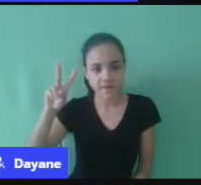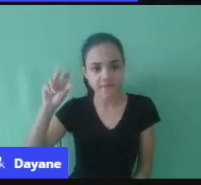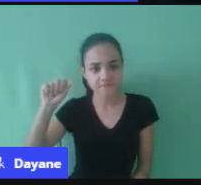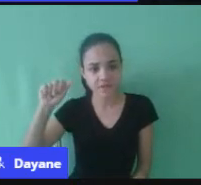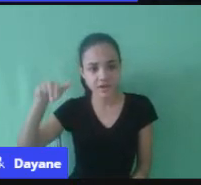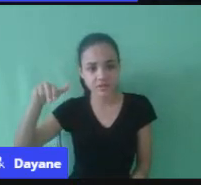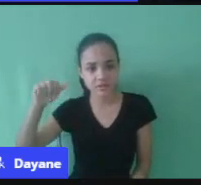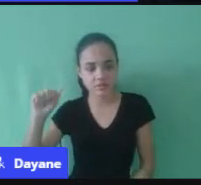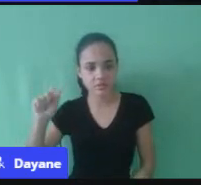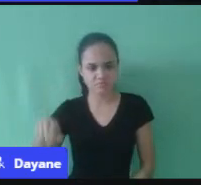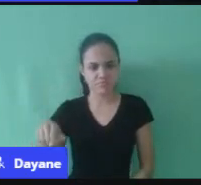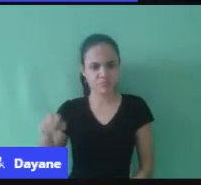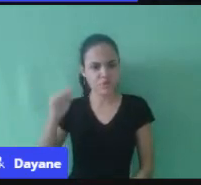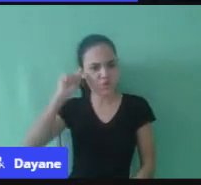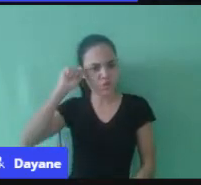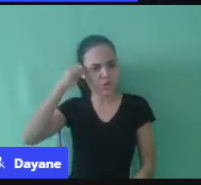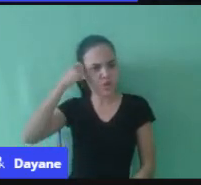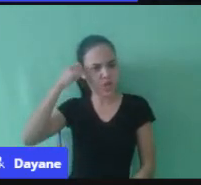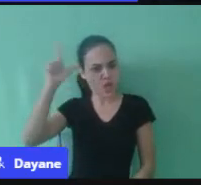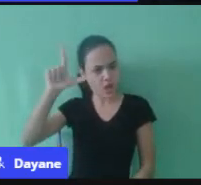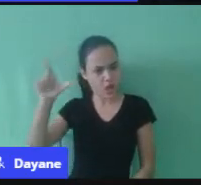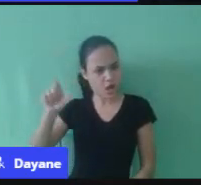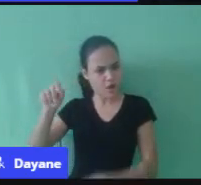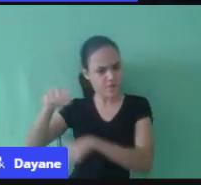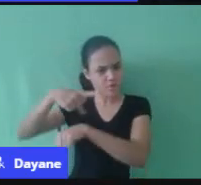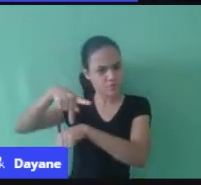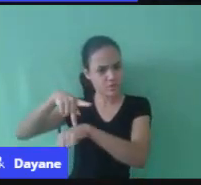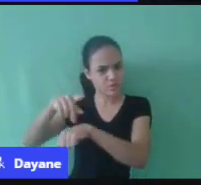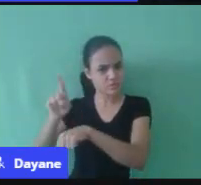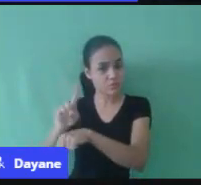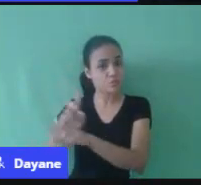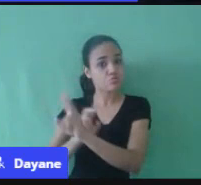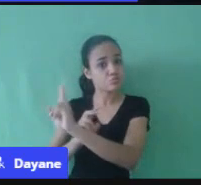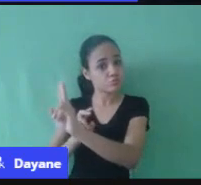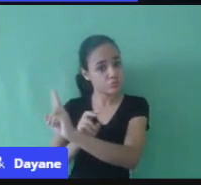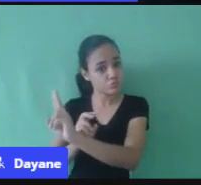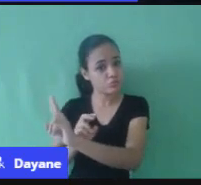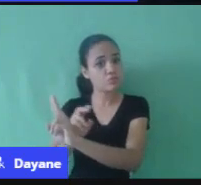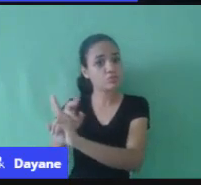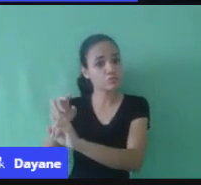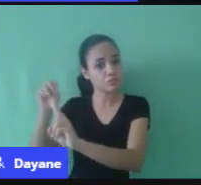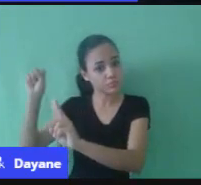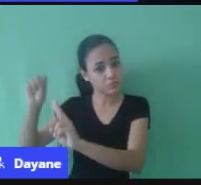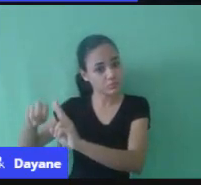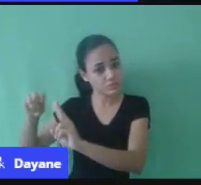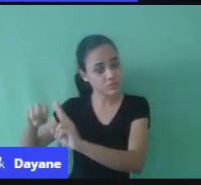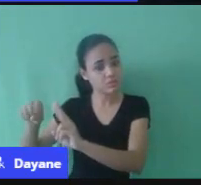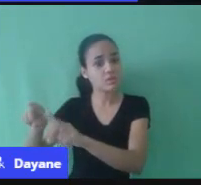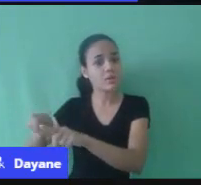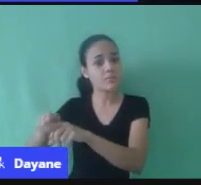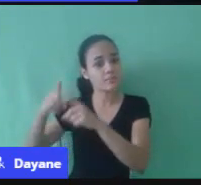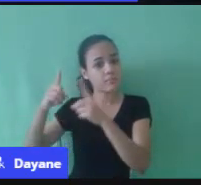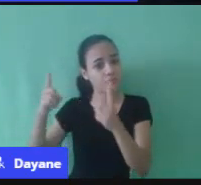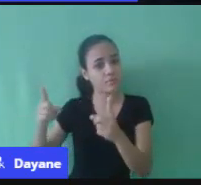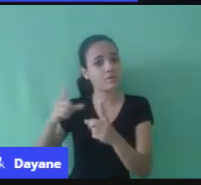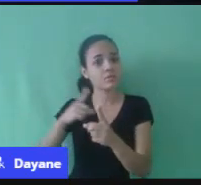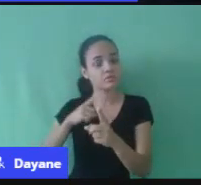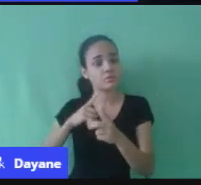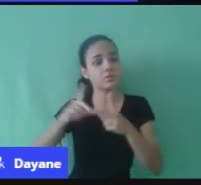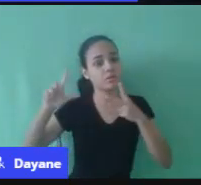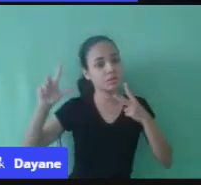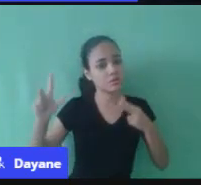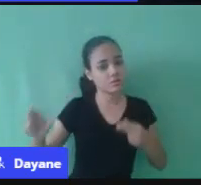África, eles chamam de savana, mas eles têm um cerrado como o nosso também, né? E daí nós temos a mata